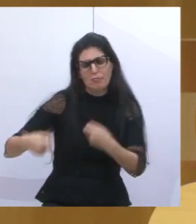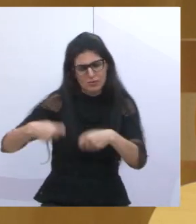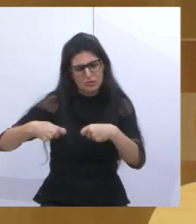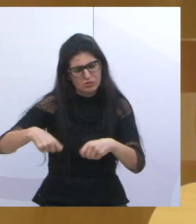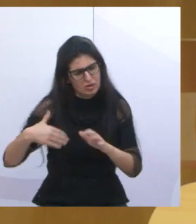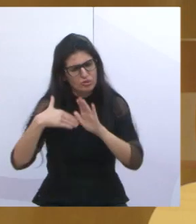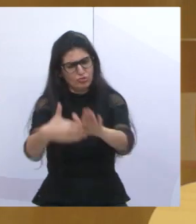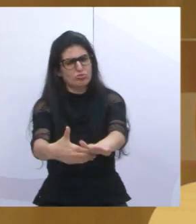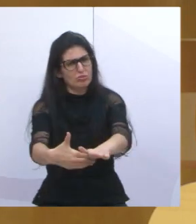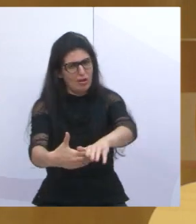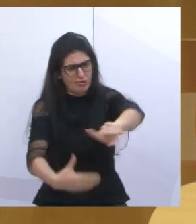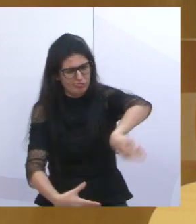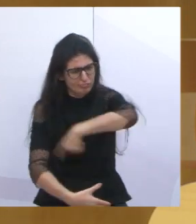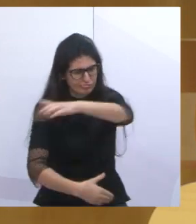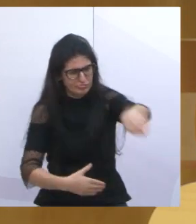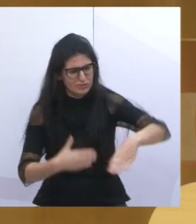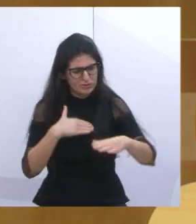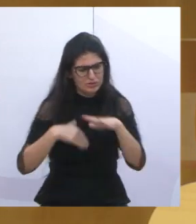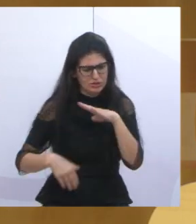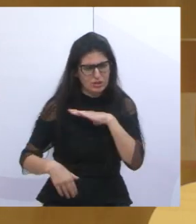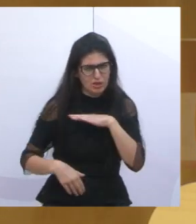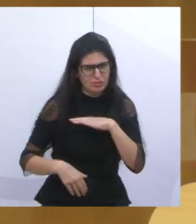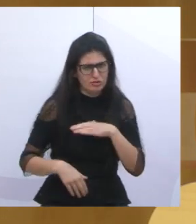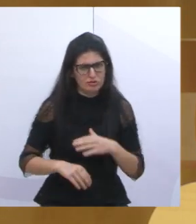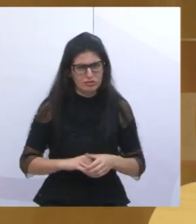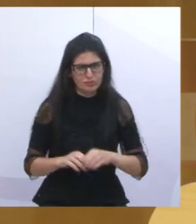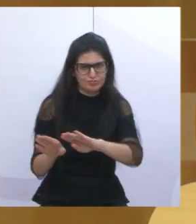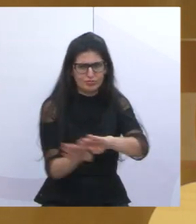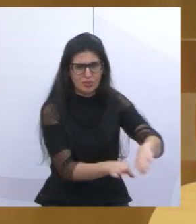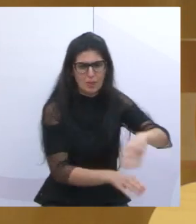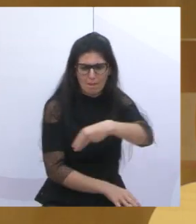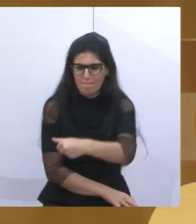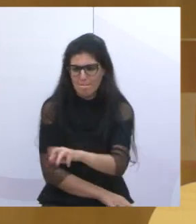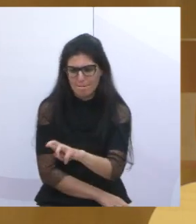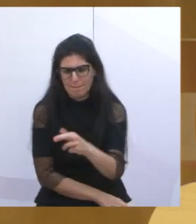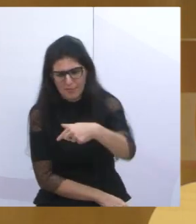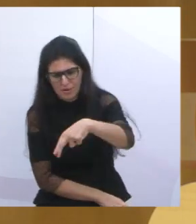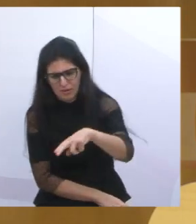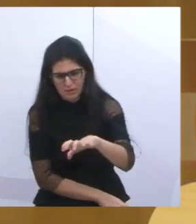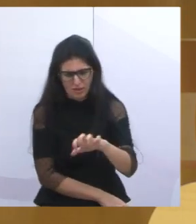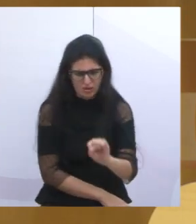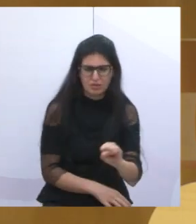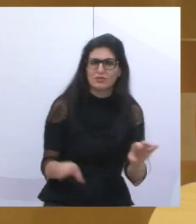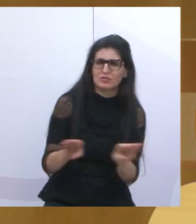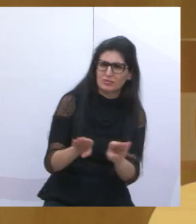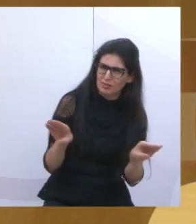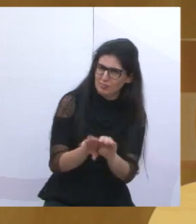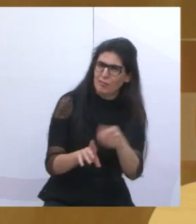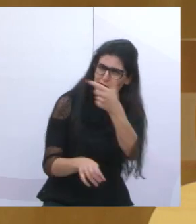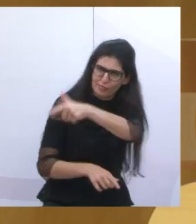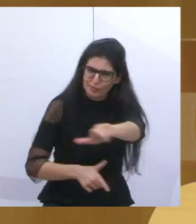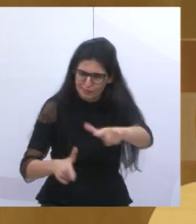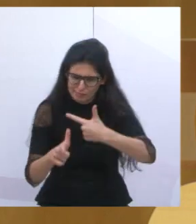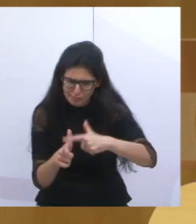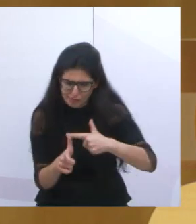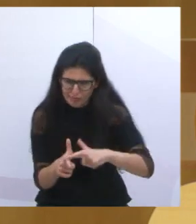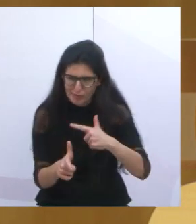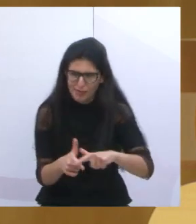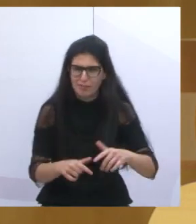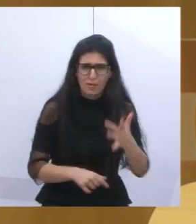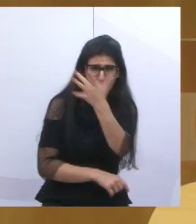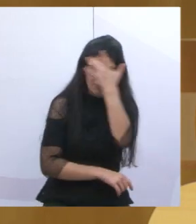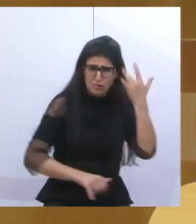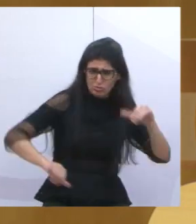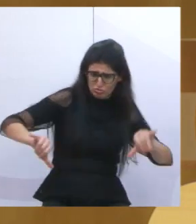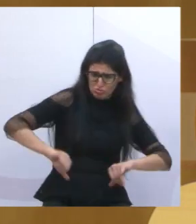com o município, né? O Jardim Marquês é outro também, né? Então, mas não é justo, mesmo os moradores